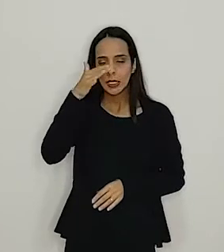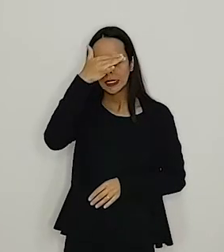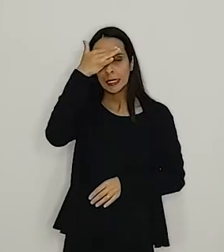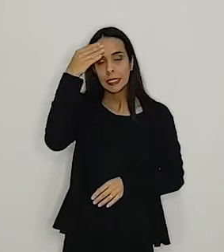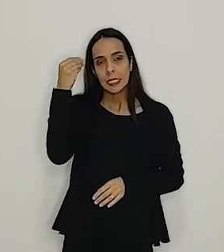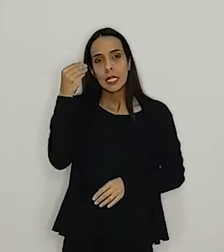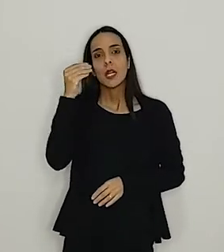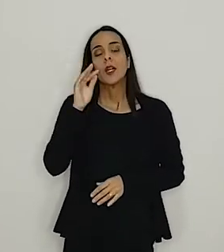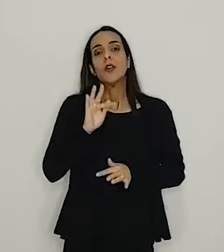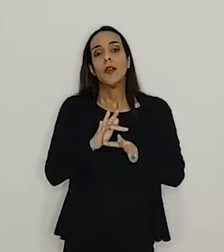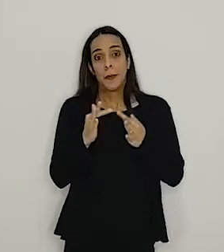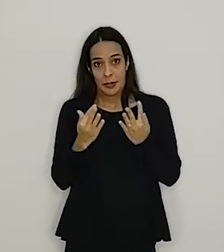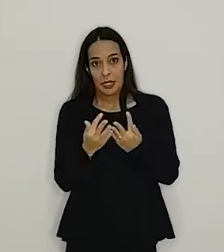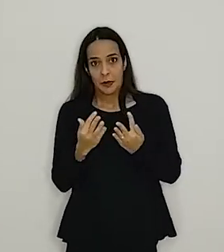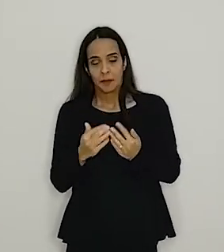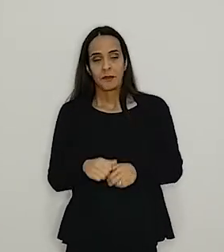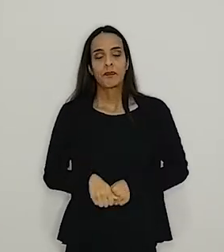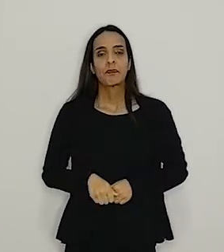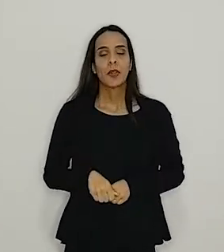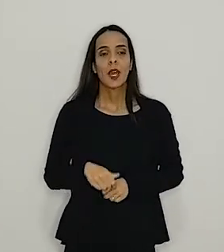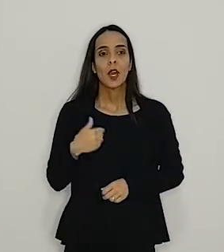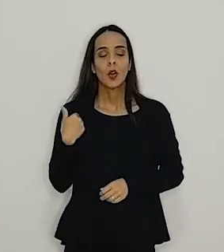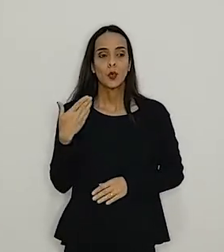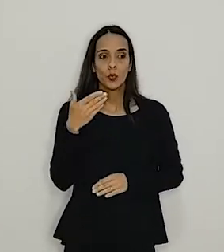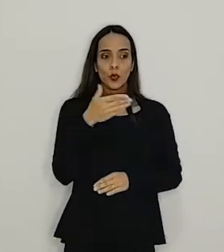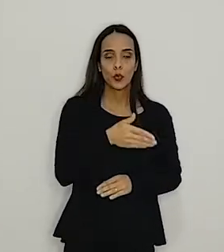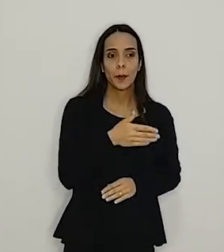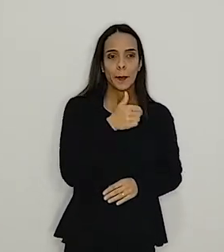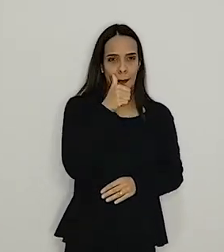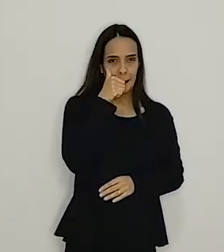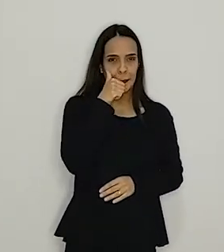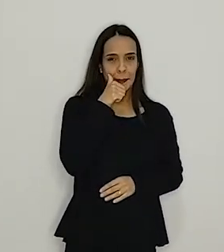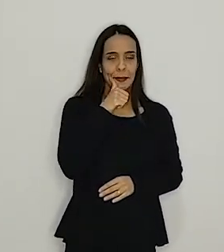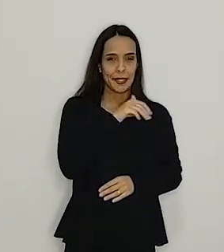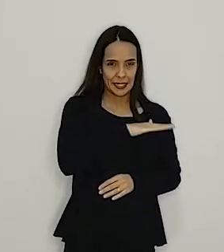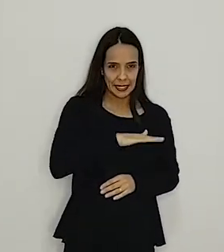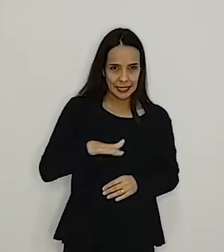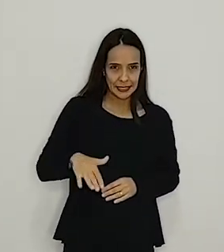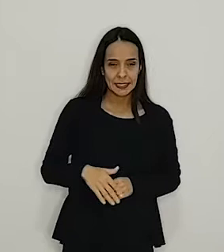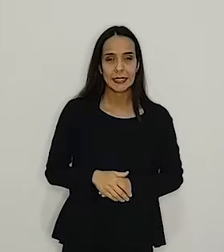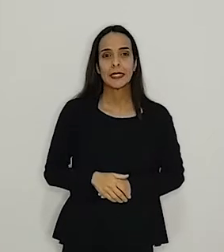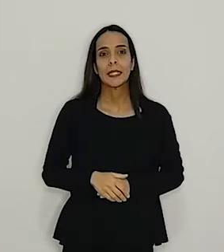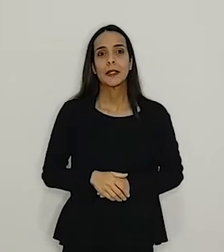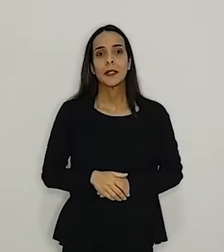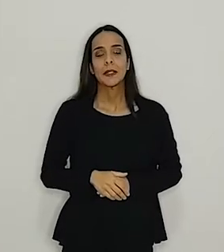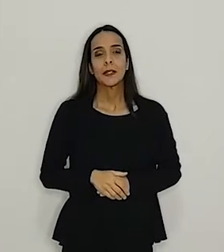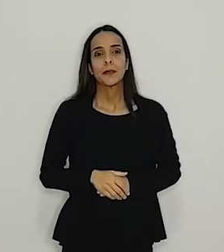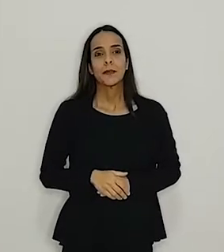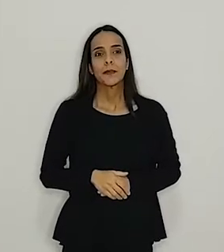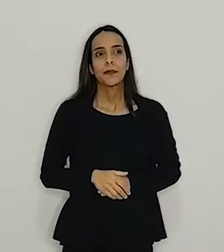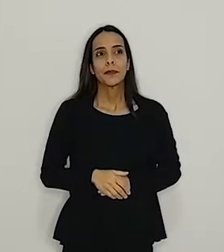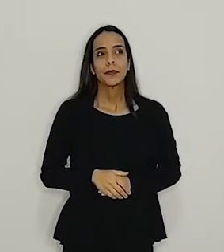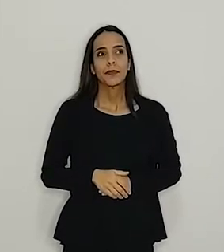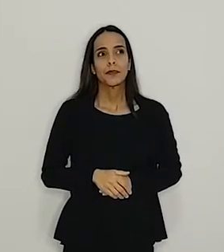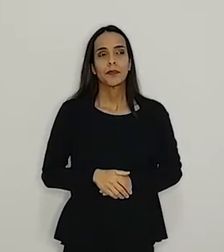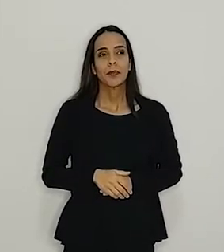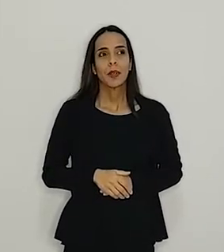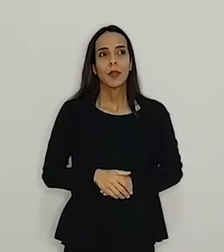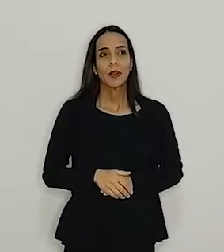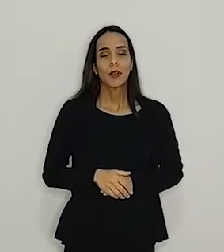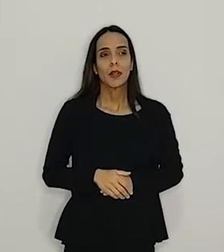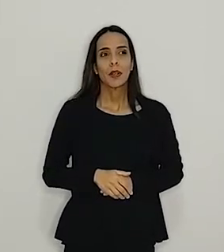nunca vou me esquecer de um caso de uma família que eu fui paliar uma criança, e nessa família